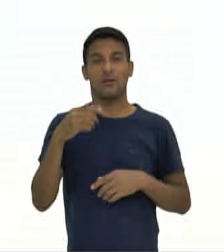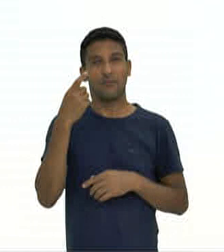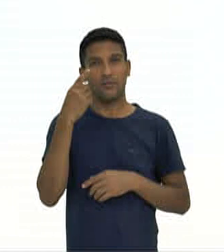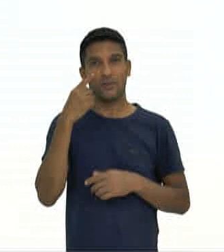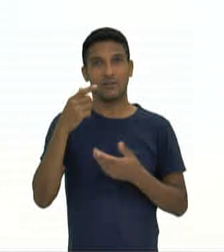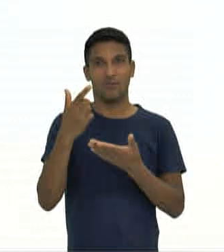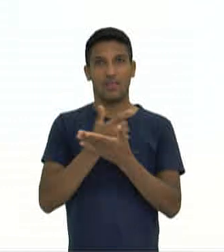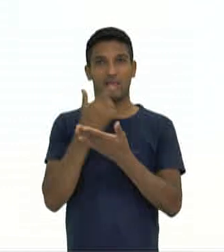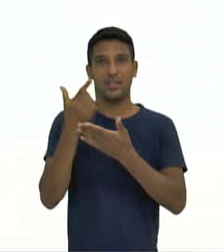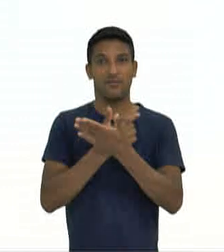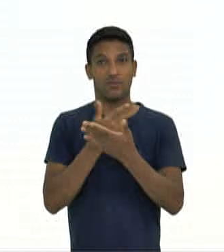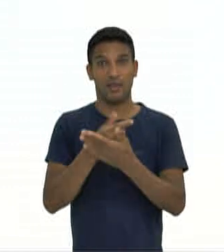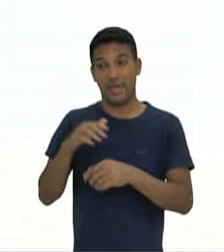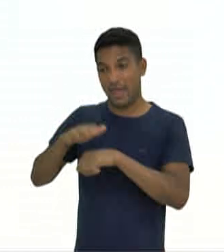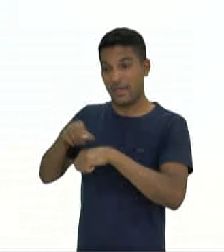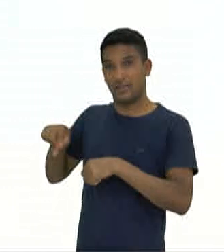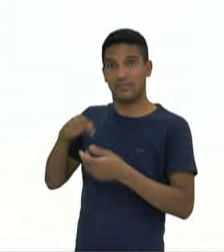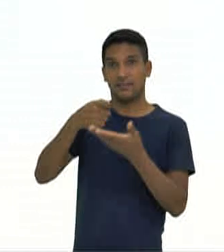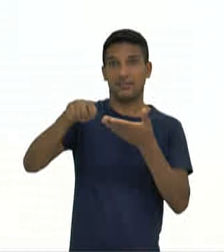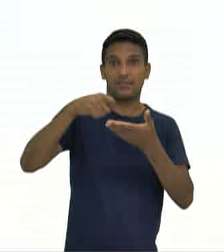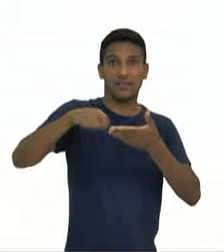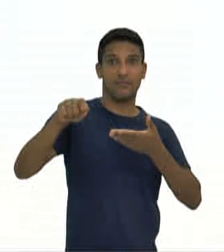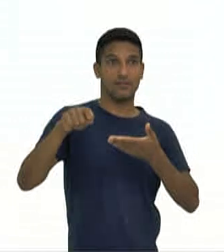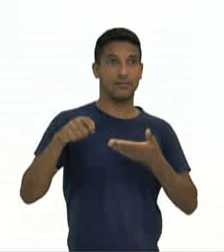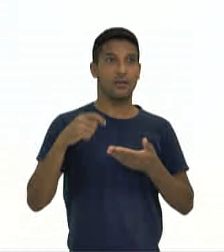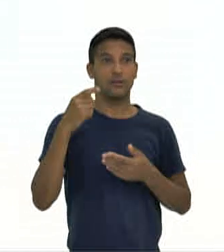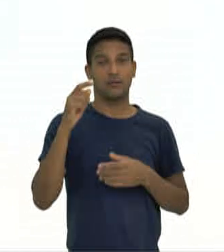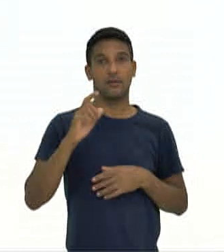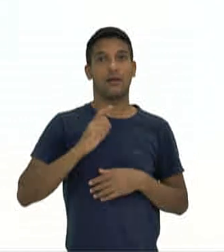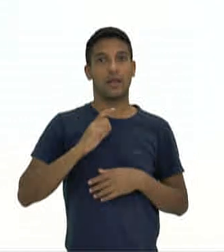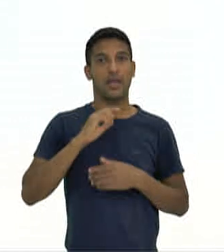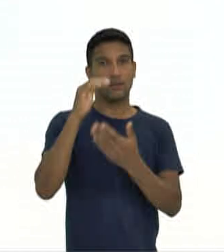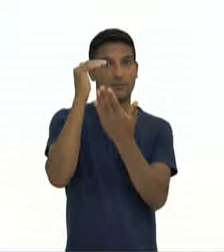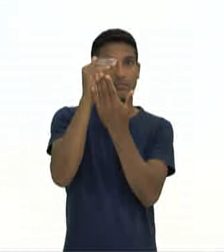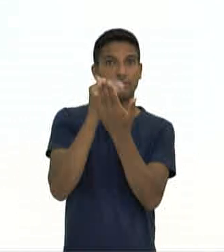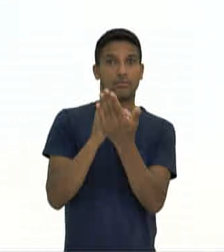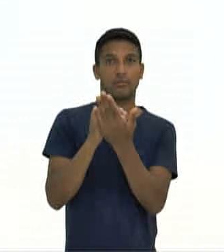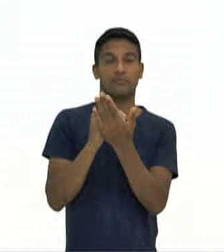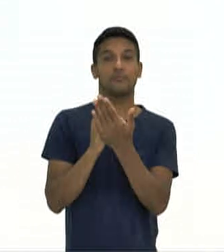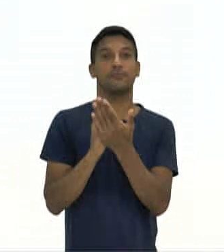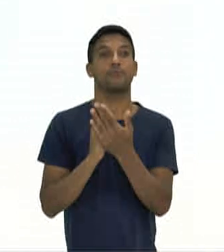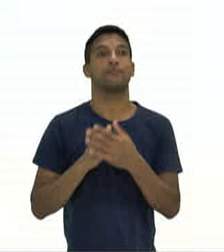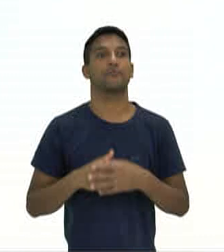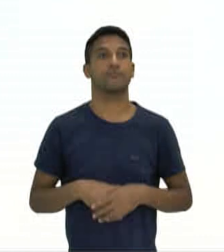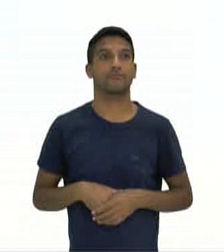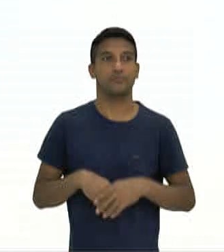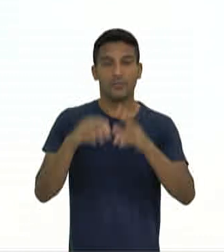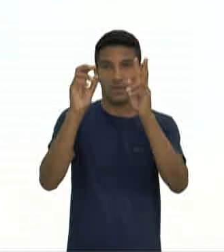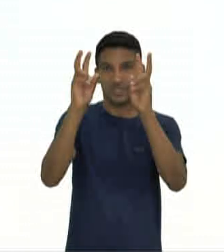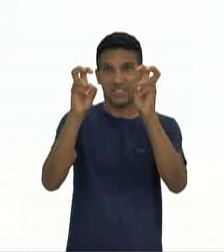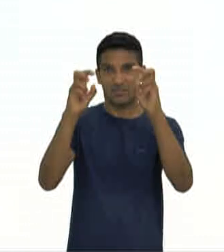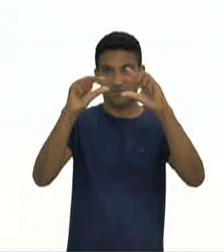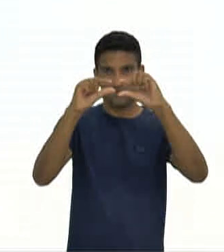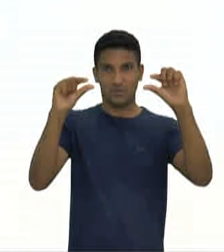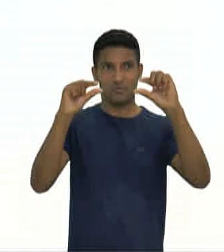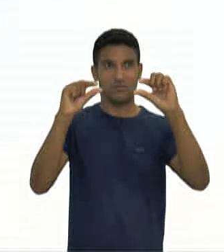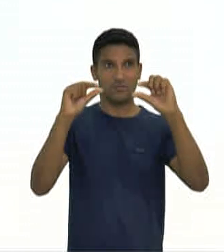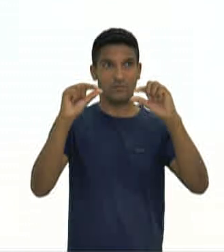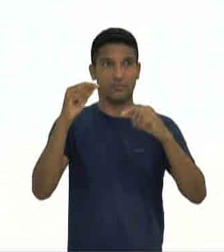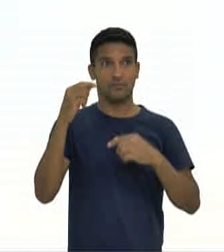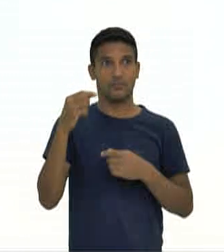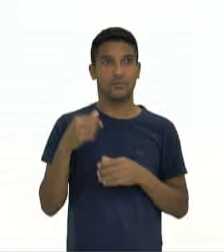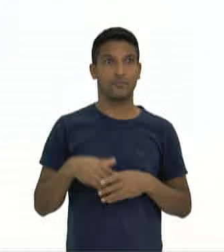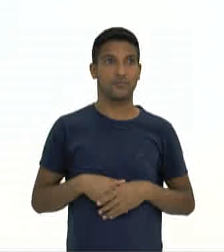No próprio título, temos a indicação de quem é o entrevistado. A contextualização é uma contextualização um pouco diferente,